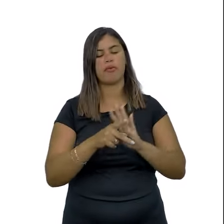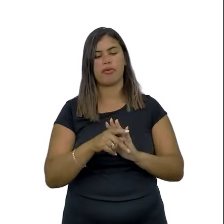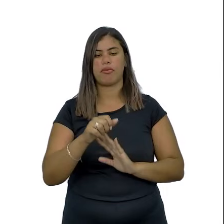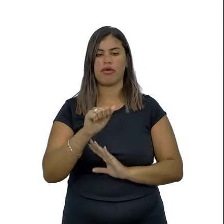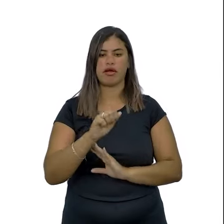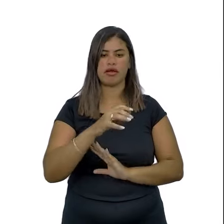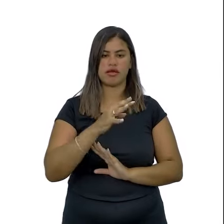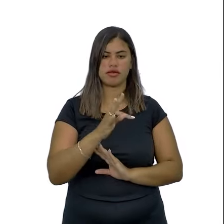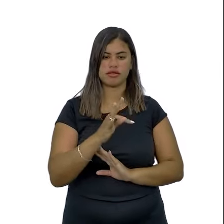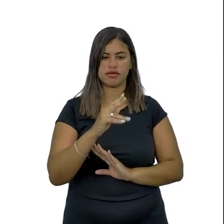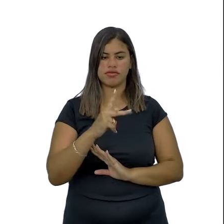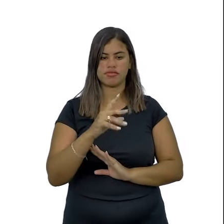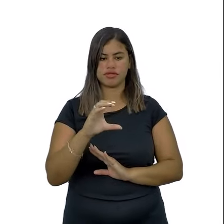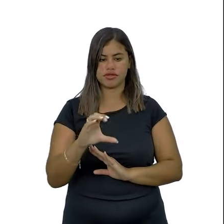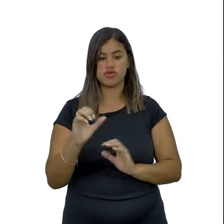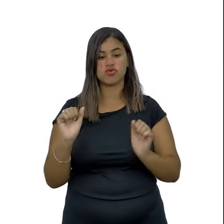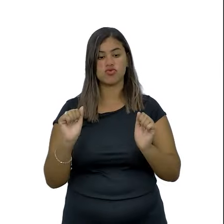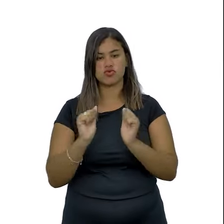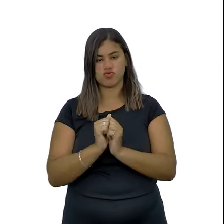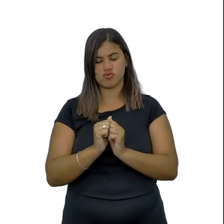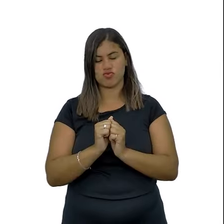junto com os seus pares.